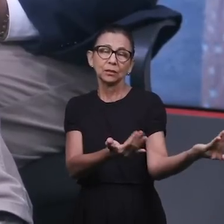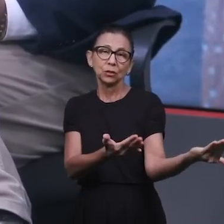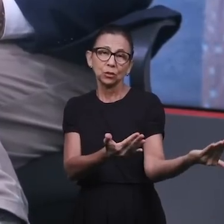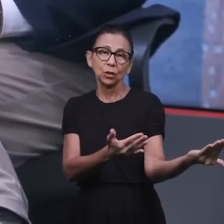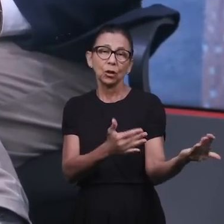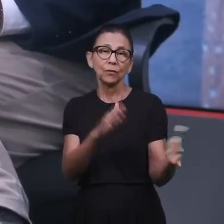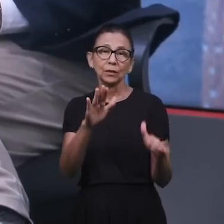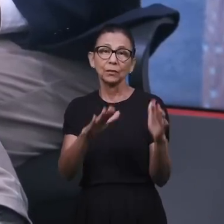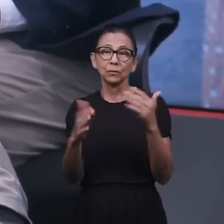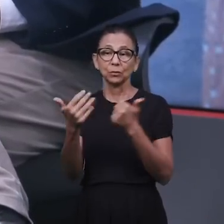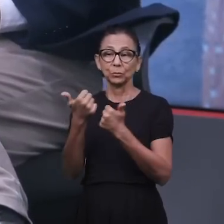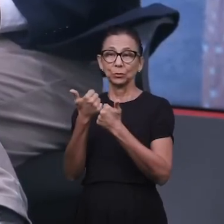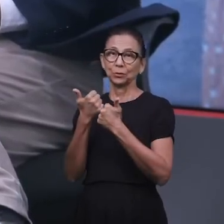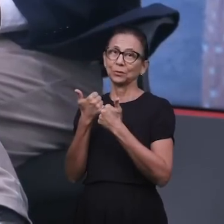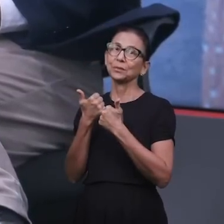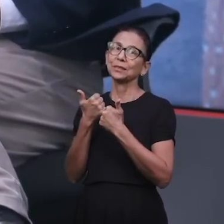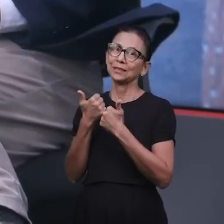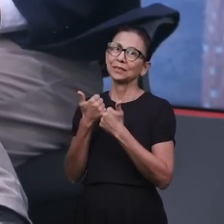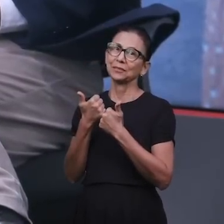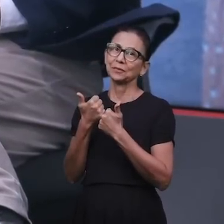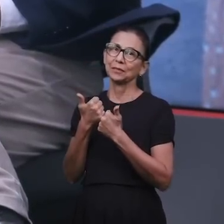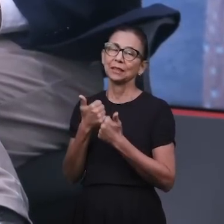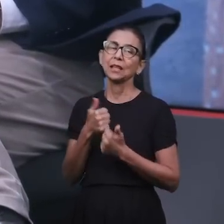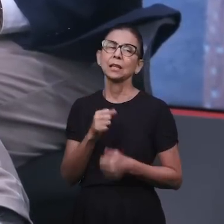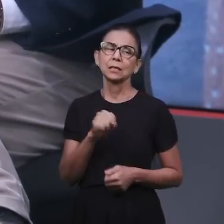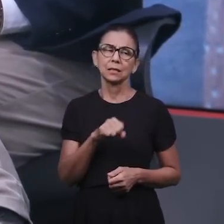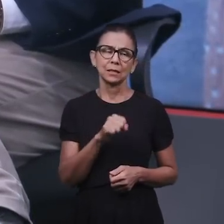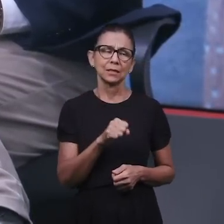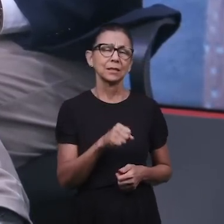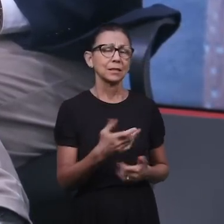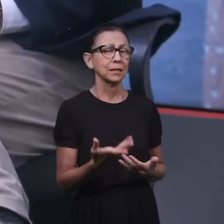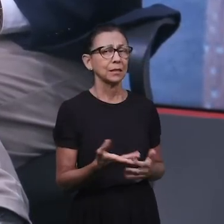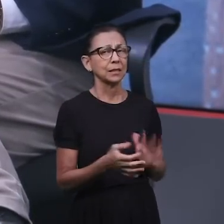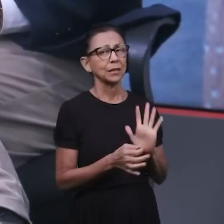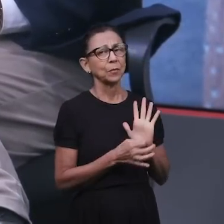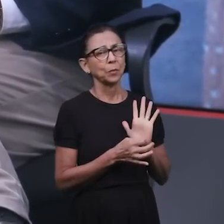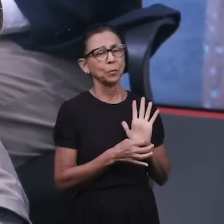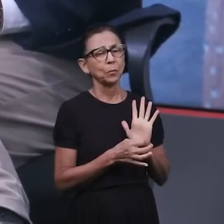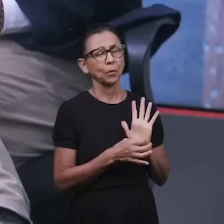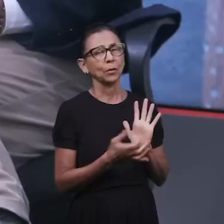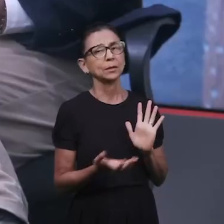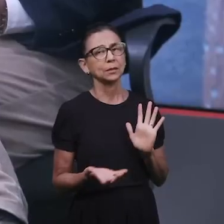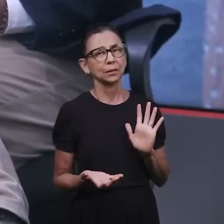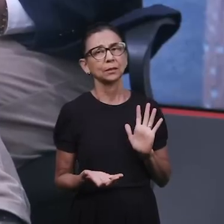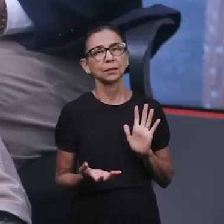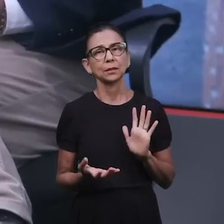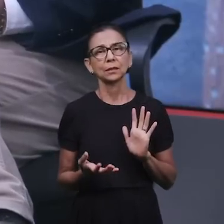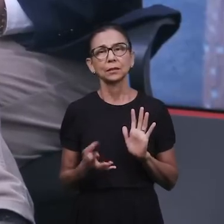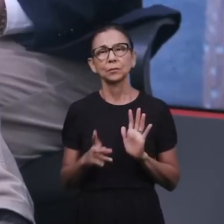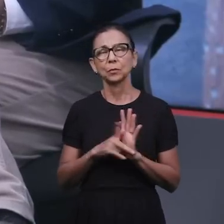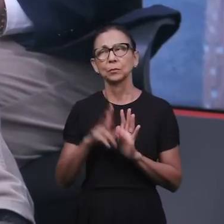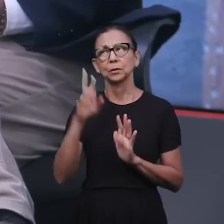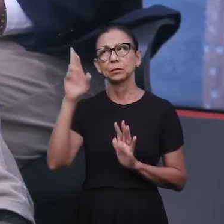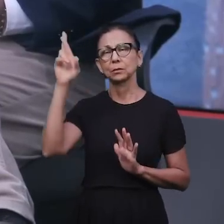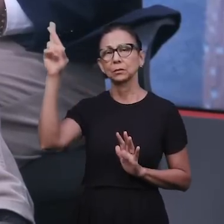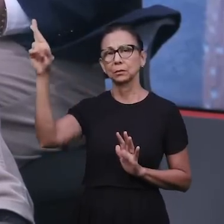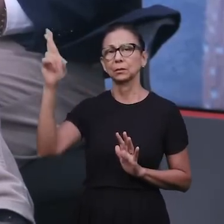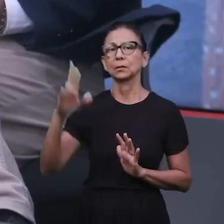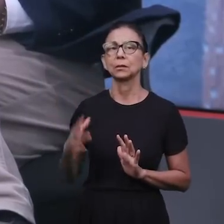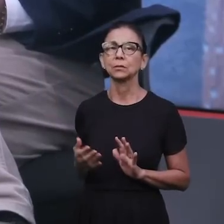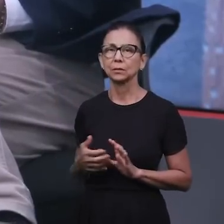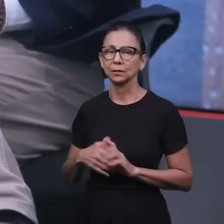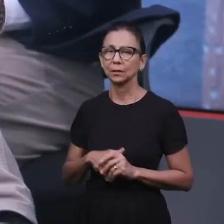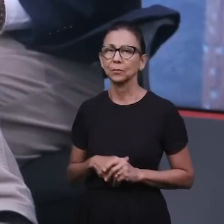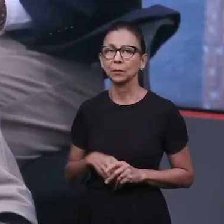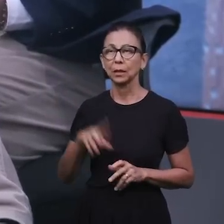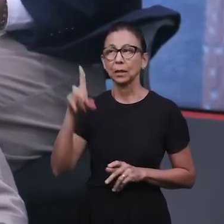amanhã estarão nos nossos lugares aqui, né? Sem dúvida. Isso é interessante. E essa é a proposta, esse é o projeto do Senhor, né? Que o jovem,